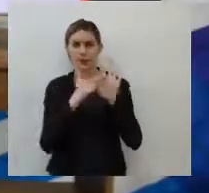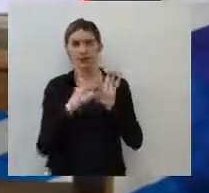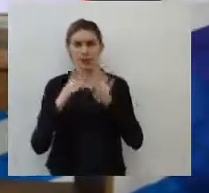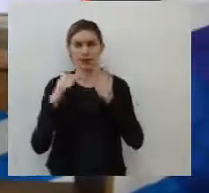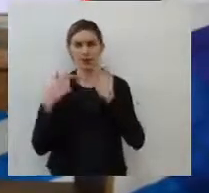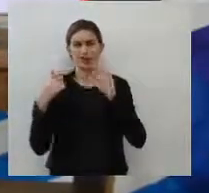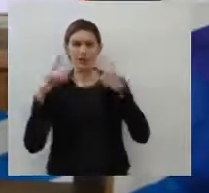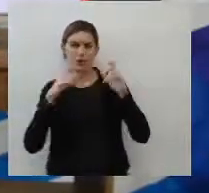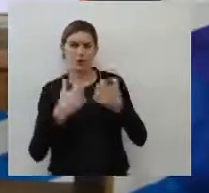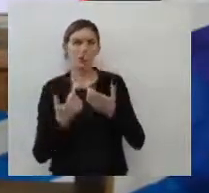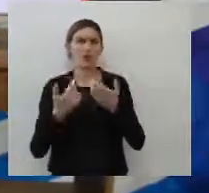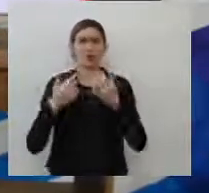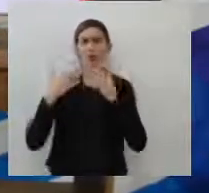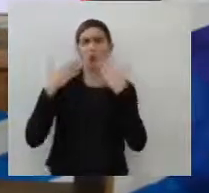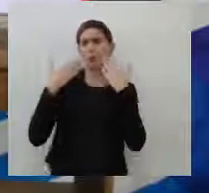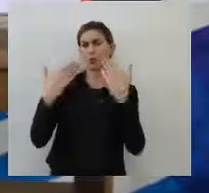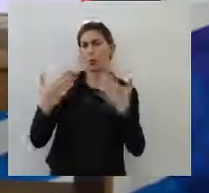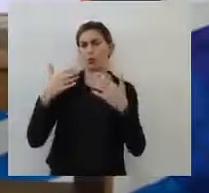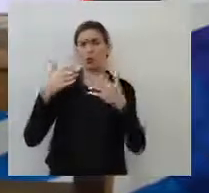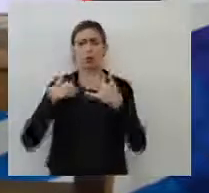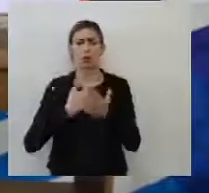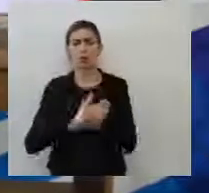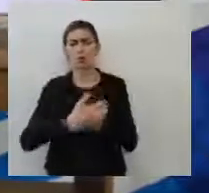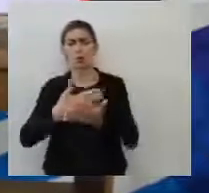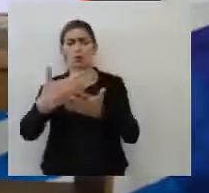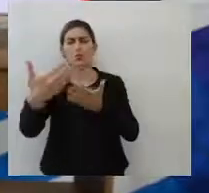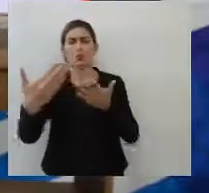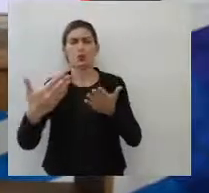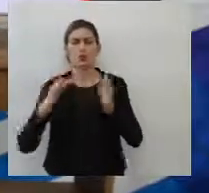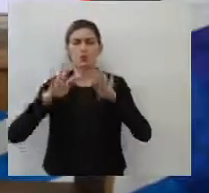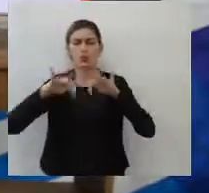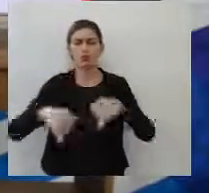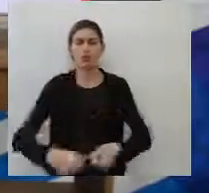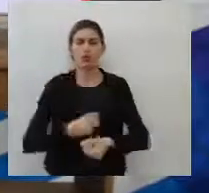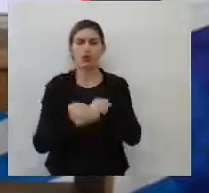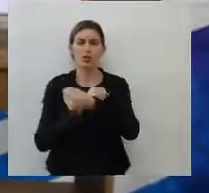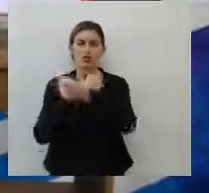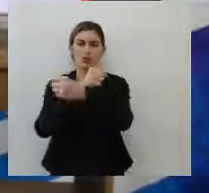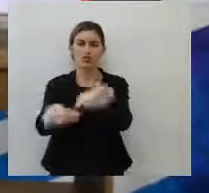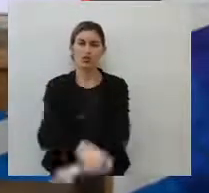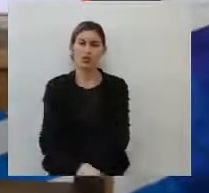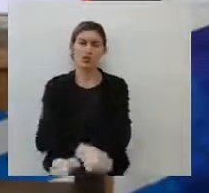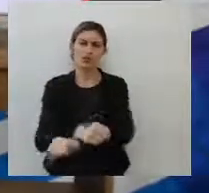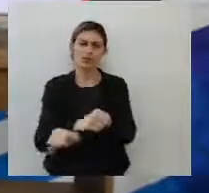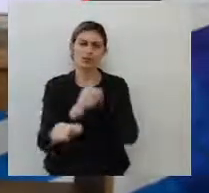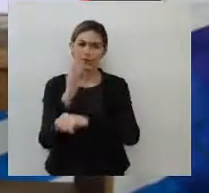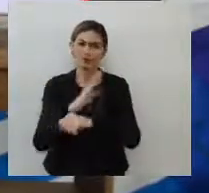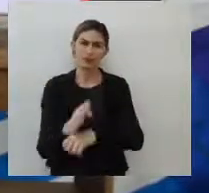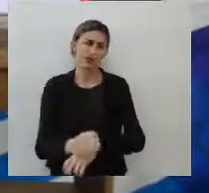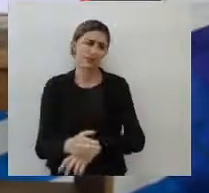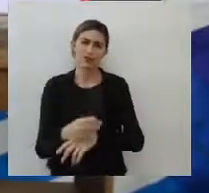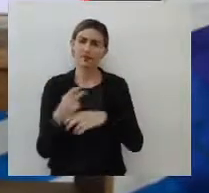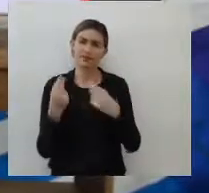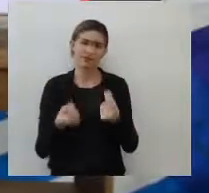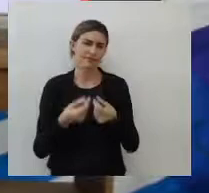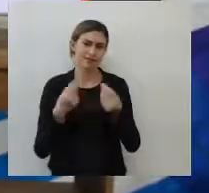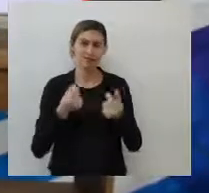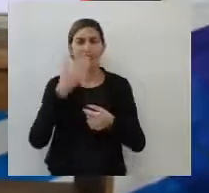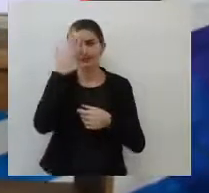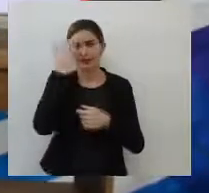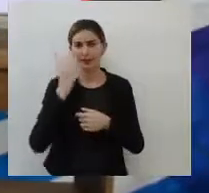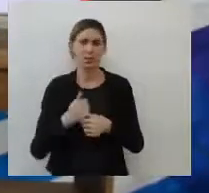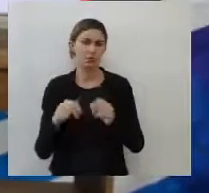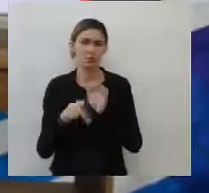Isabel Redentora, da Isabel mãe do fim da escravidão, isso já caiu por terra faz tempo.